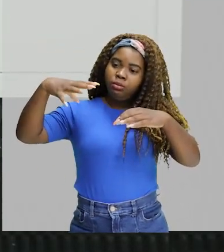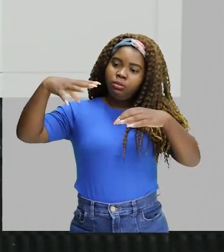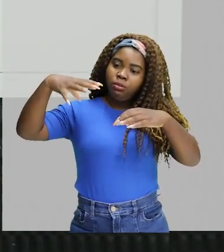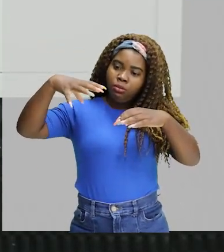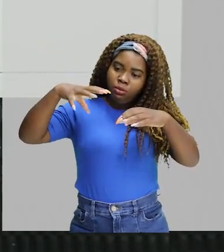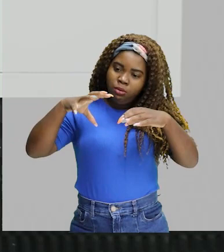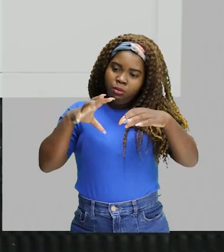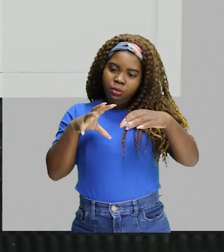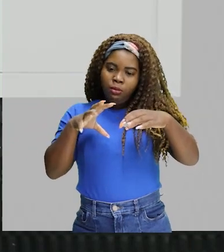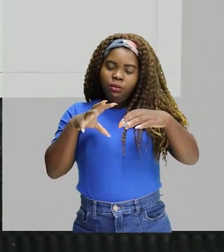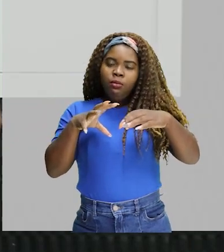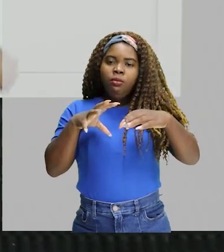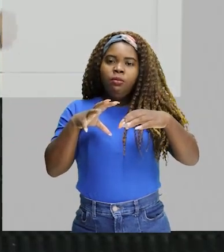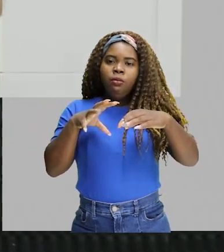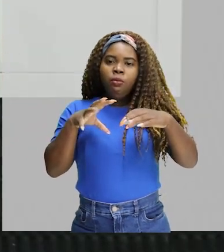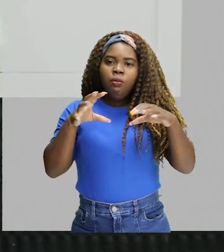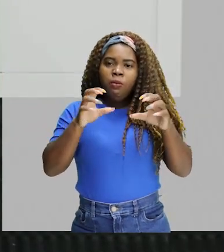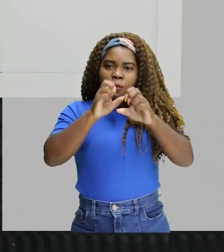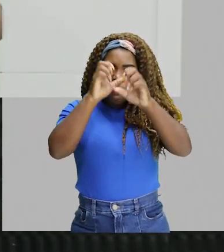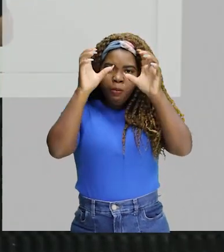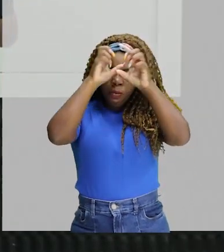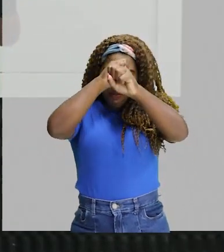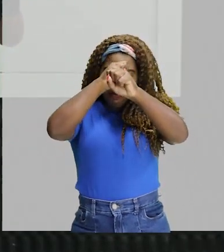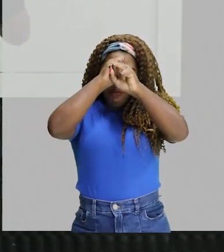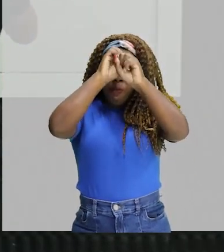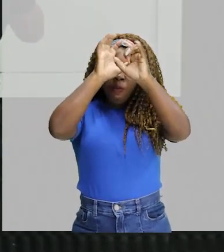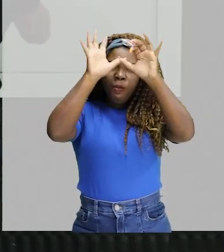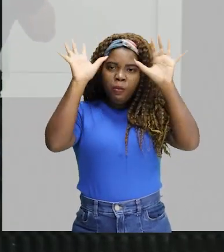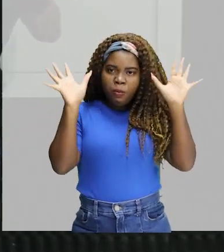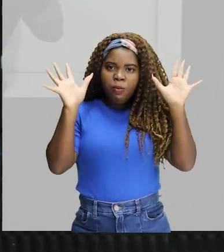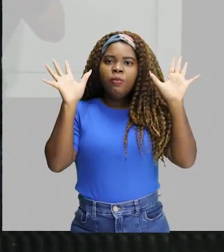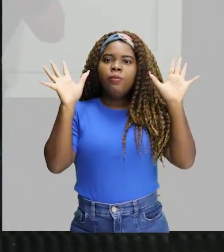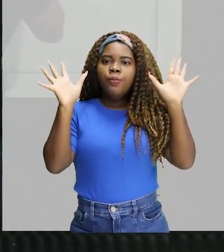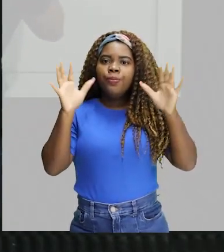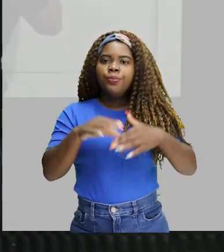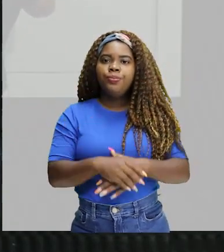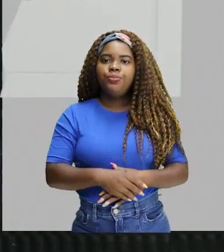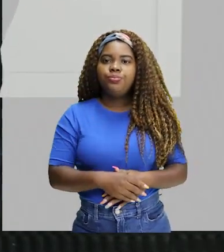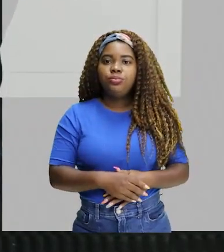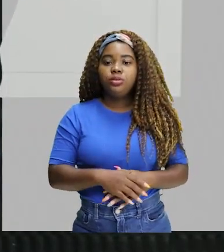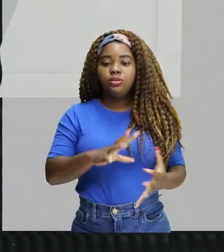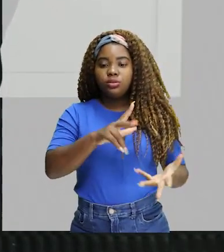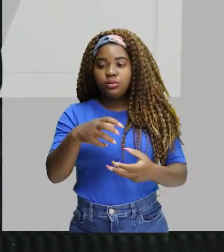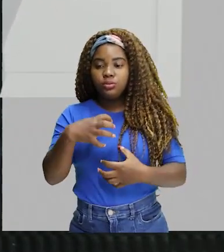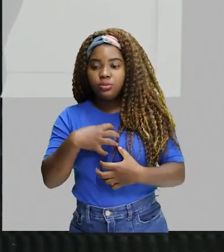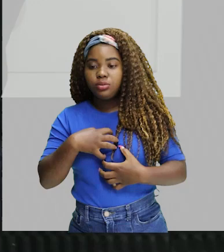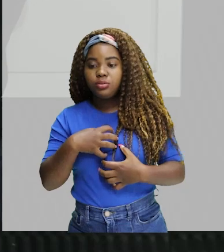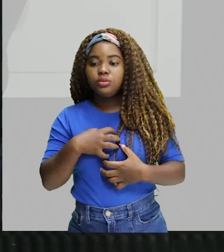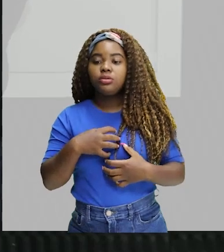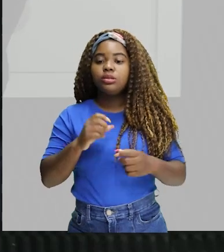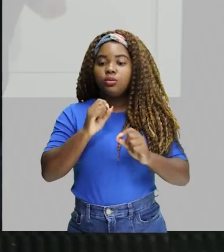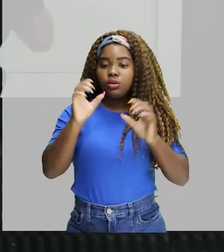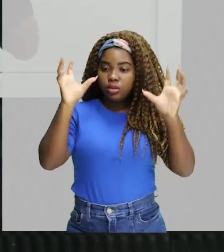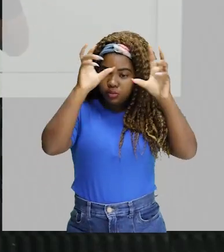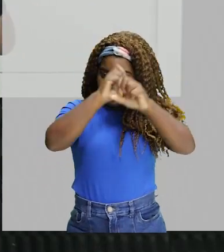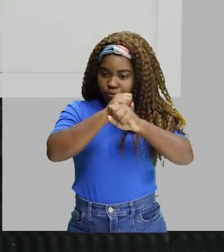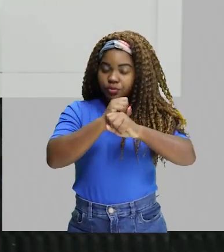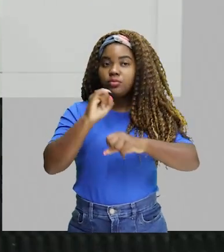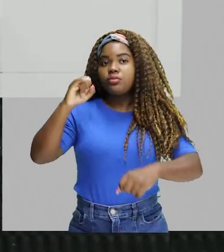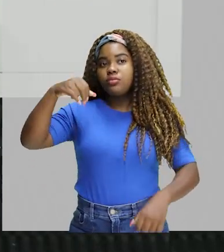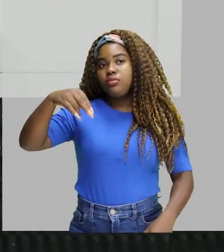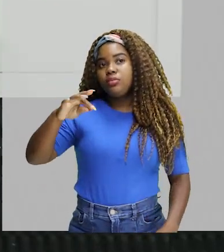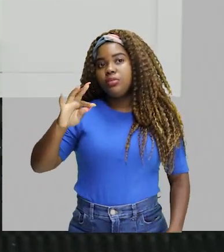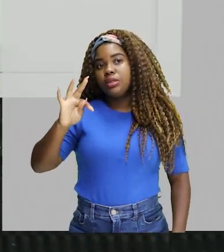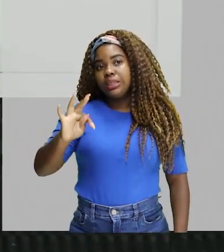luz projeta as sombras. O mundo sensível é o mundo dessas sombras. O mundo inteligível é o mundo